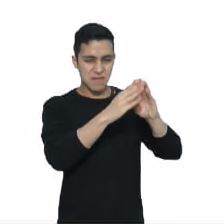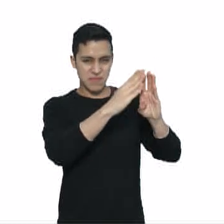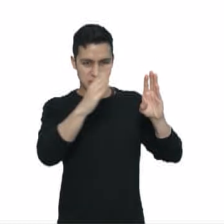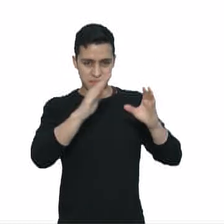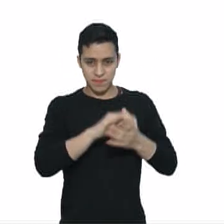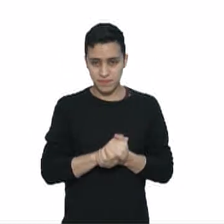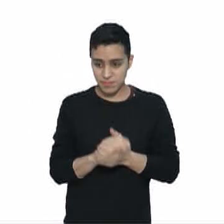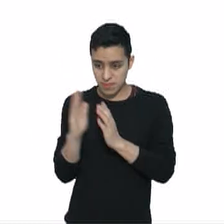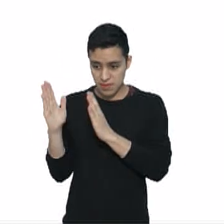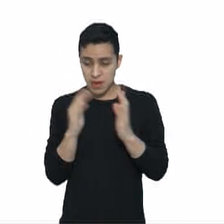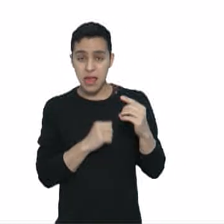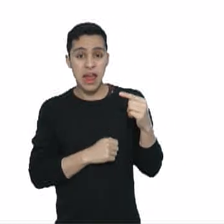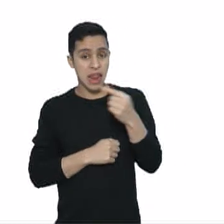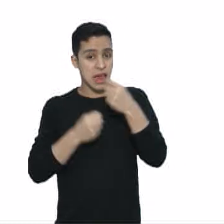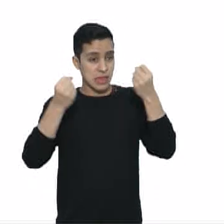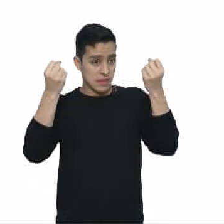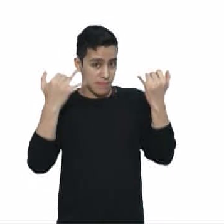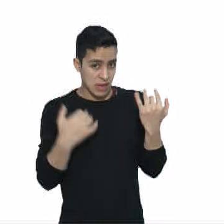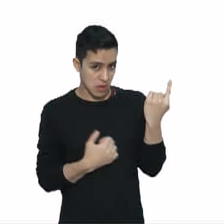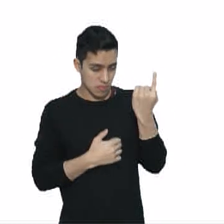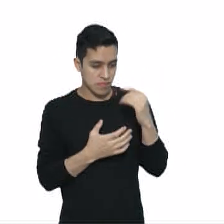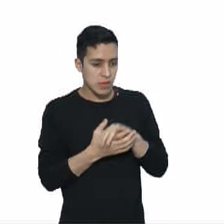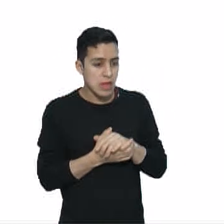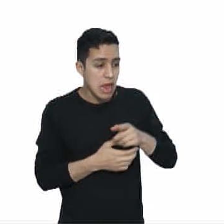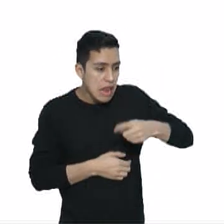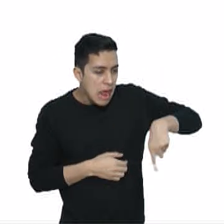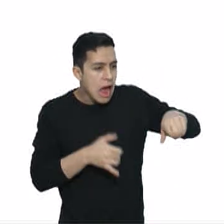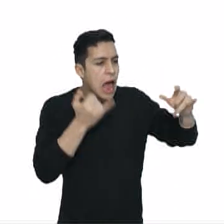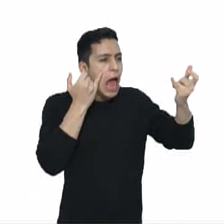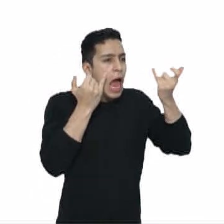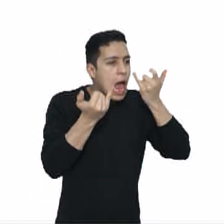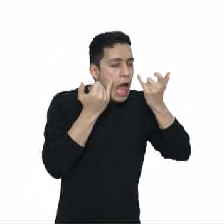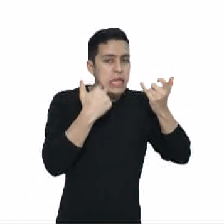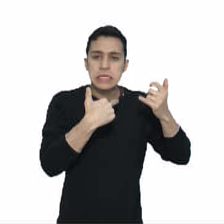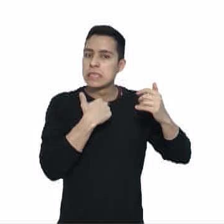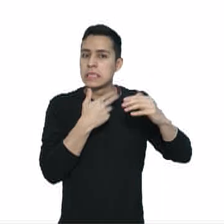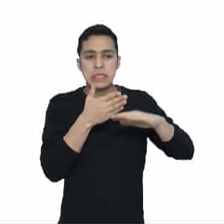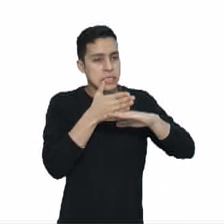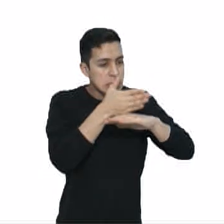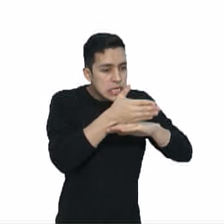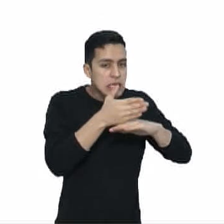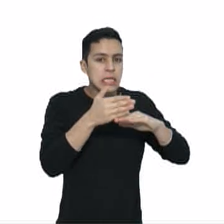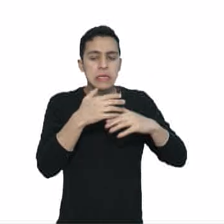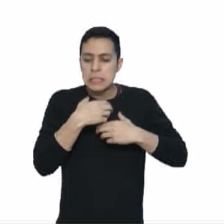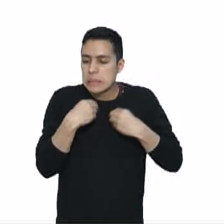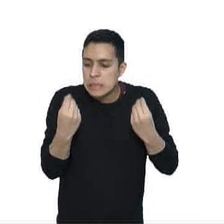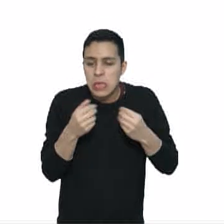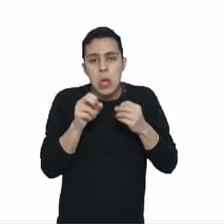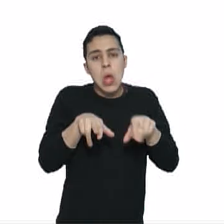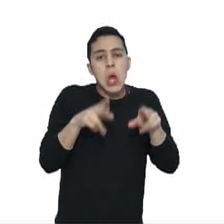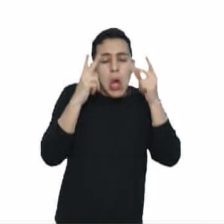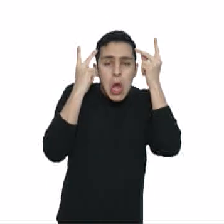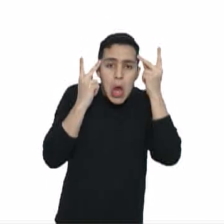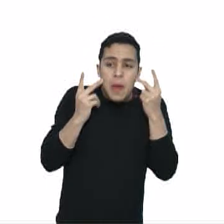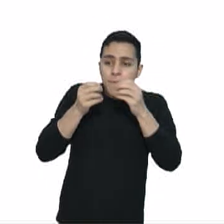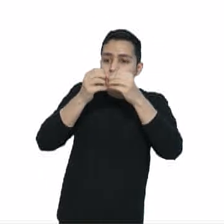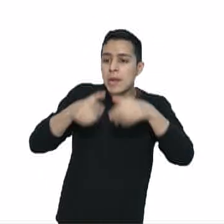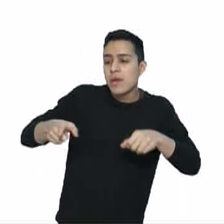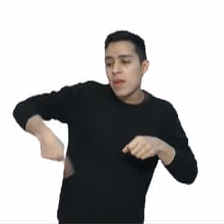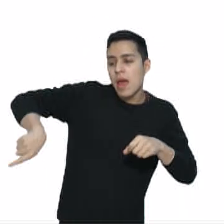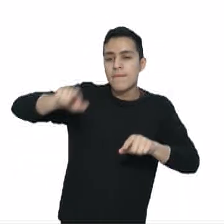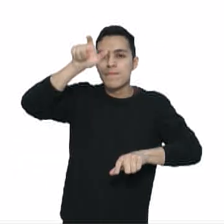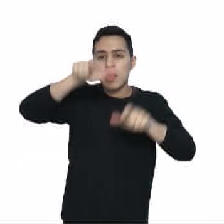consultados sites que tenham informações que possam sensibilizar, constranger ou prejudicar as pessoas e o